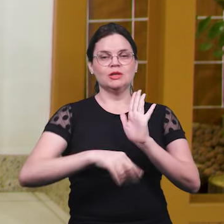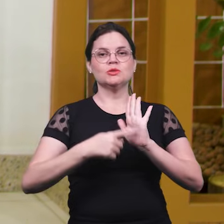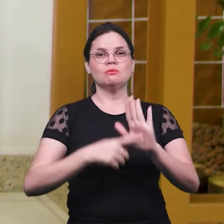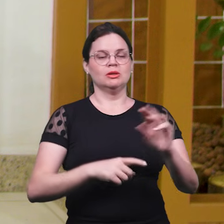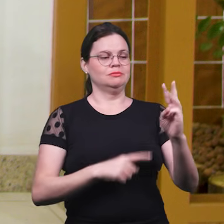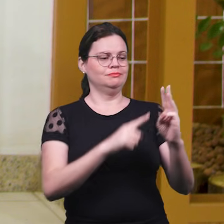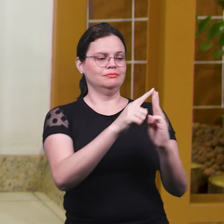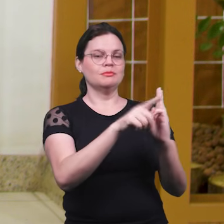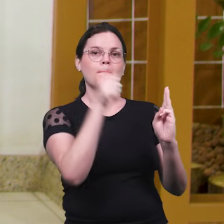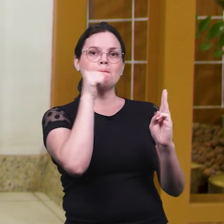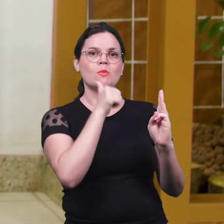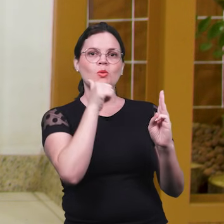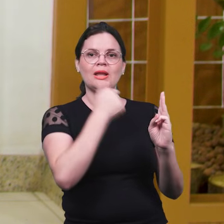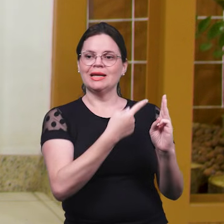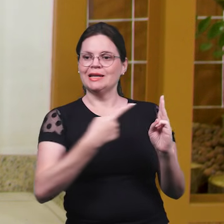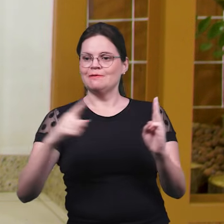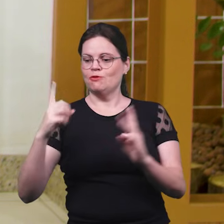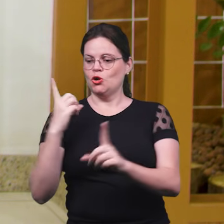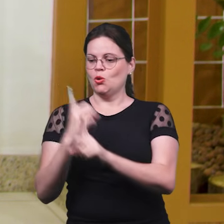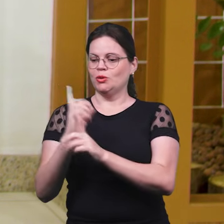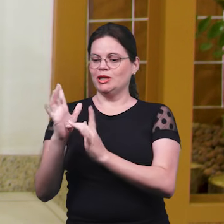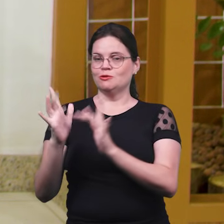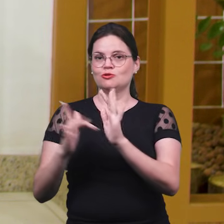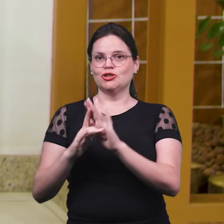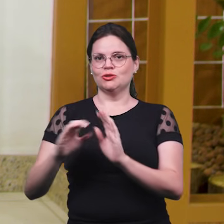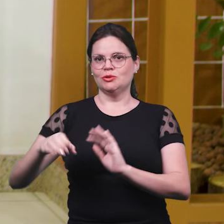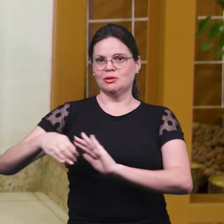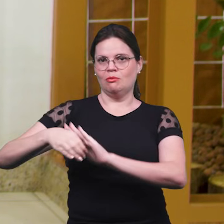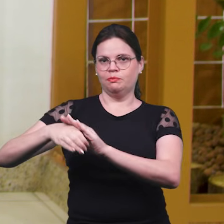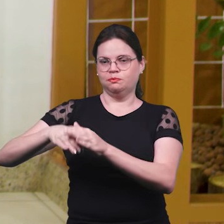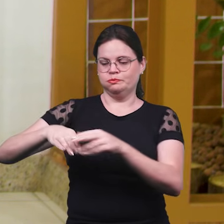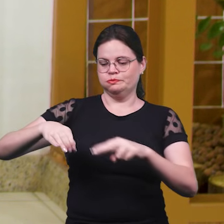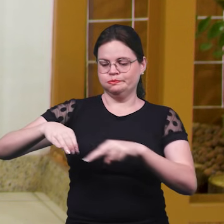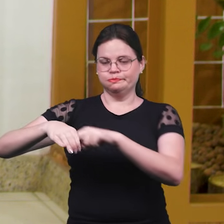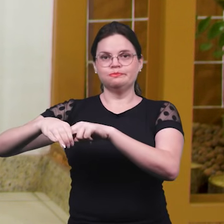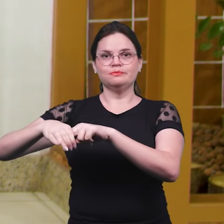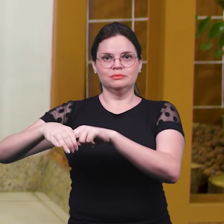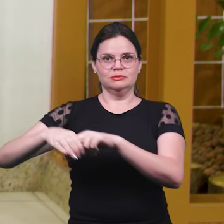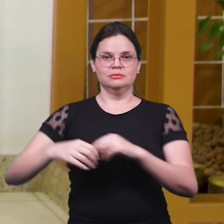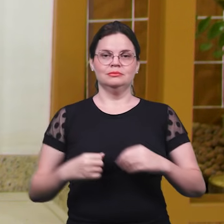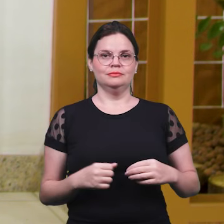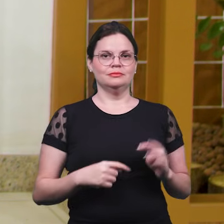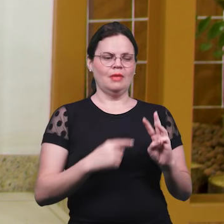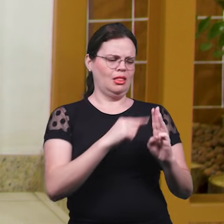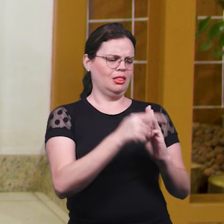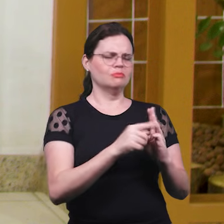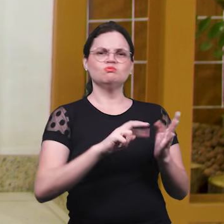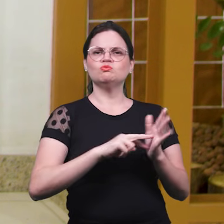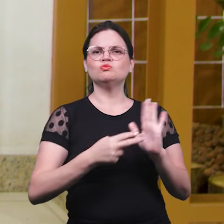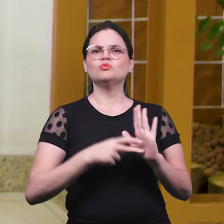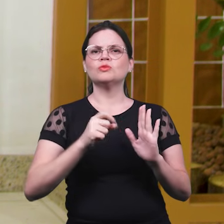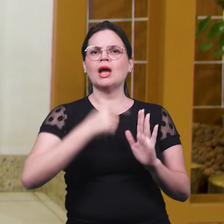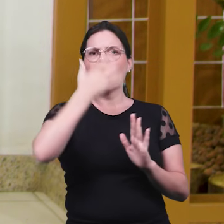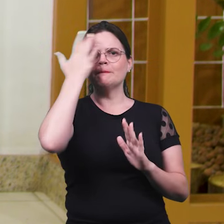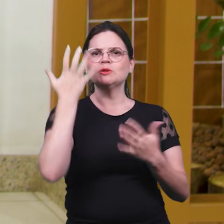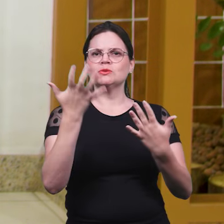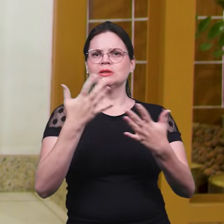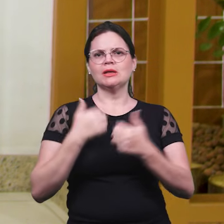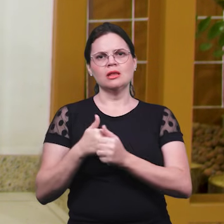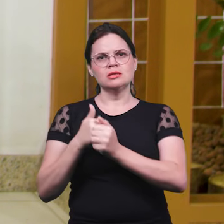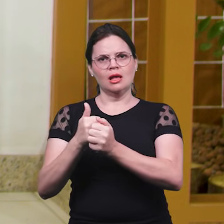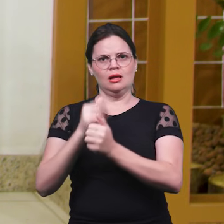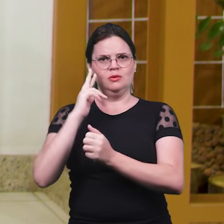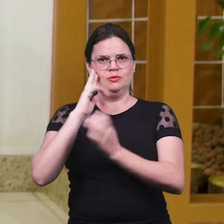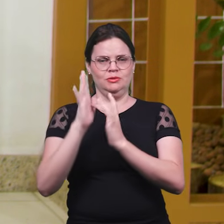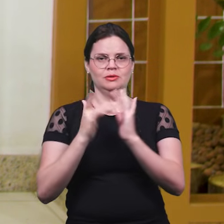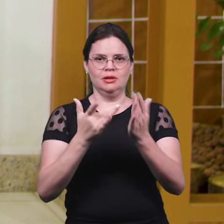foram ao sepulcro de Jesus. Mostra o caminho daquele que quer seguir o Senhor, daquele que quer caminhar